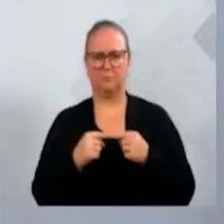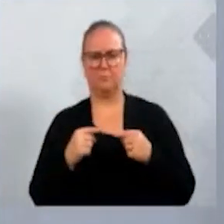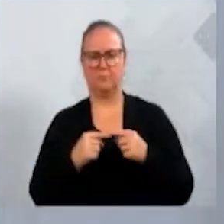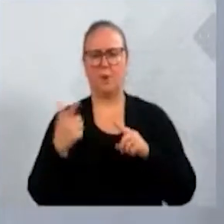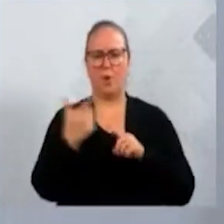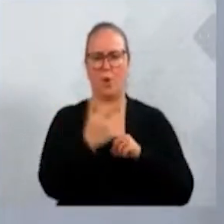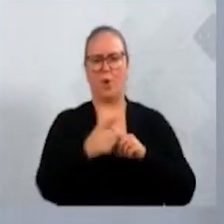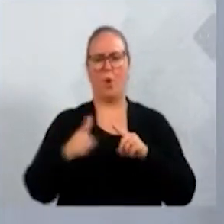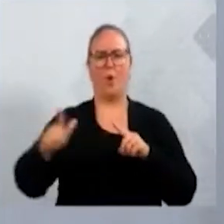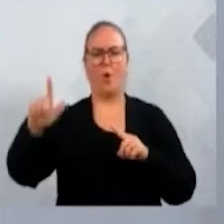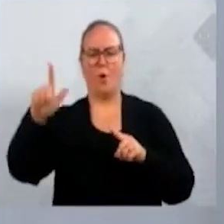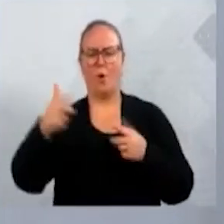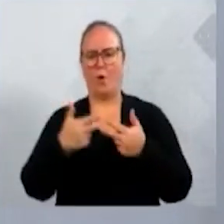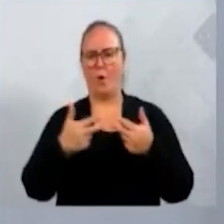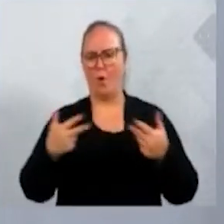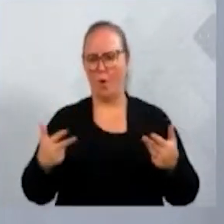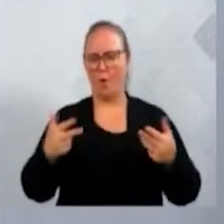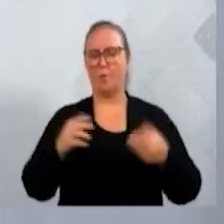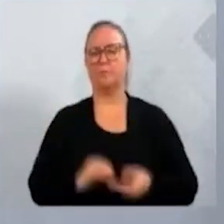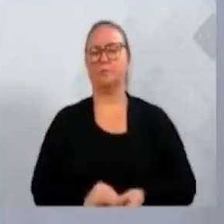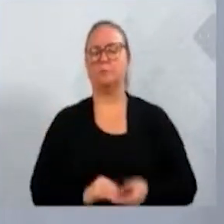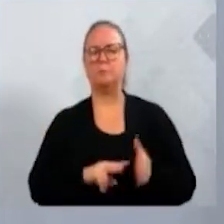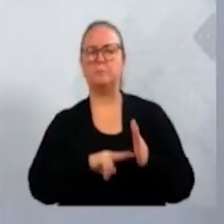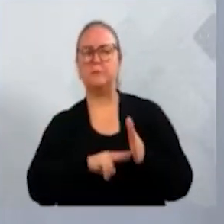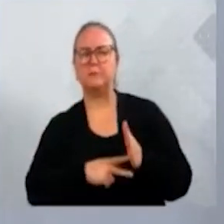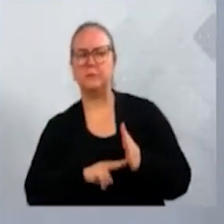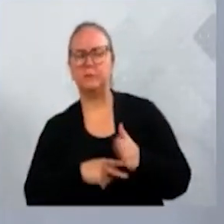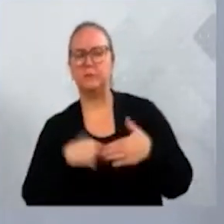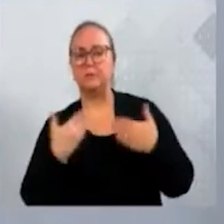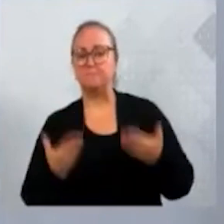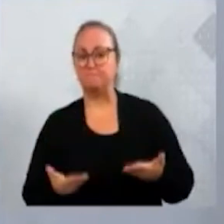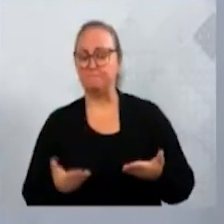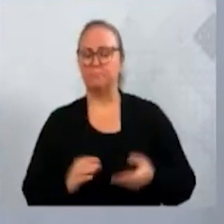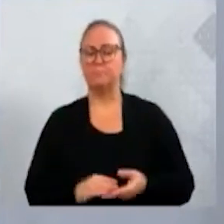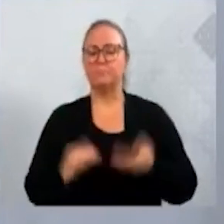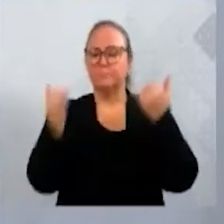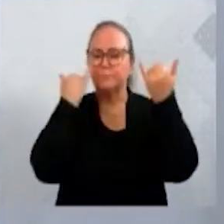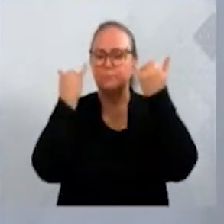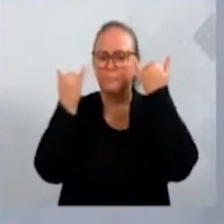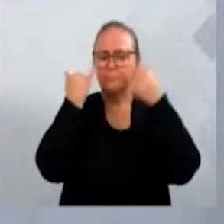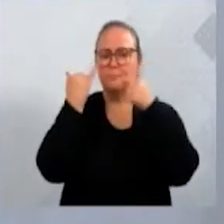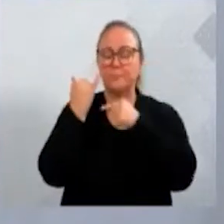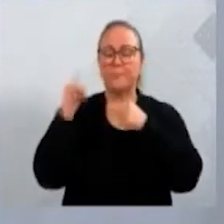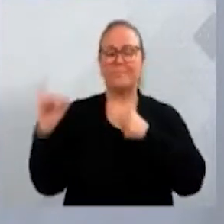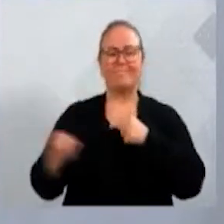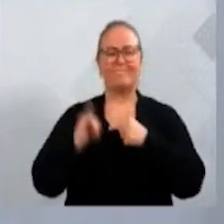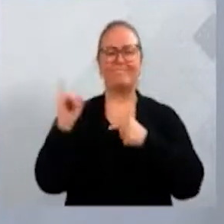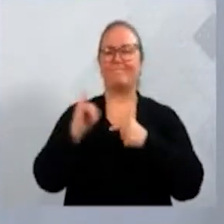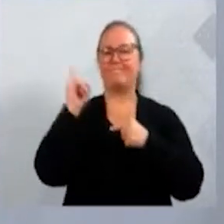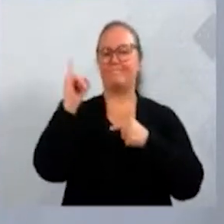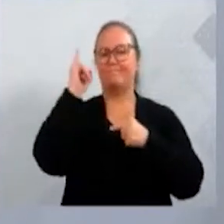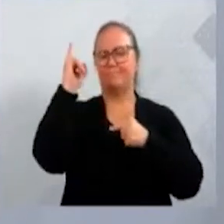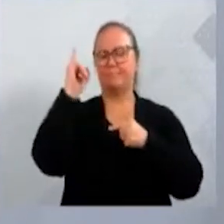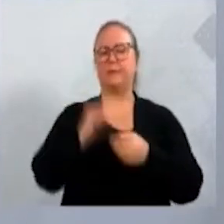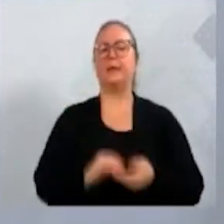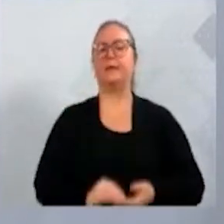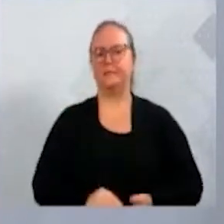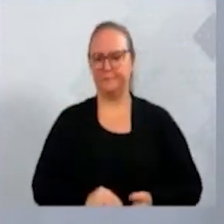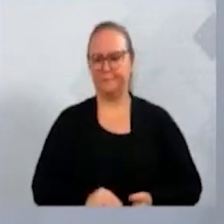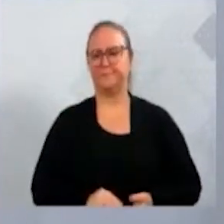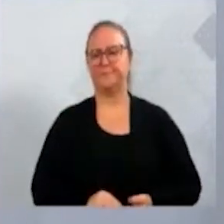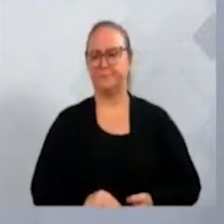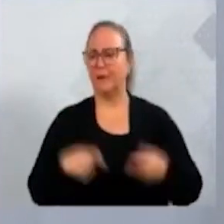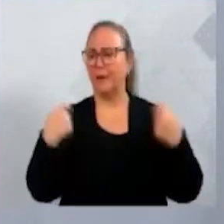condição se faz parte de um sindicato se faz parte aquela informação é de extrema importância e ela tem que ser mais